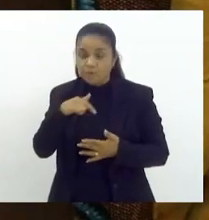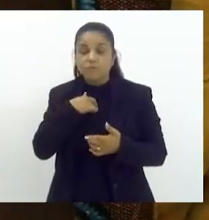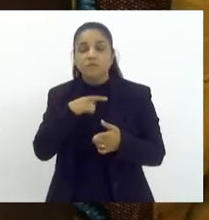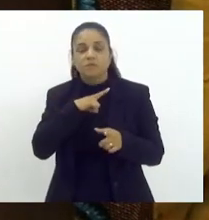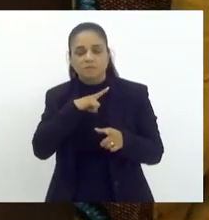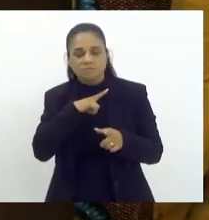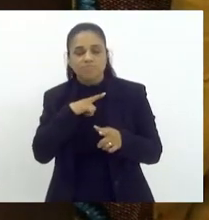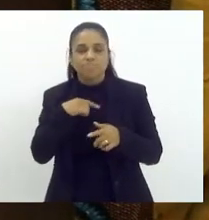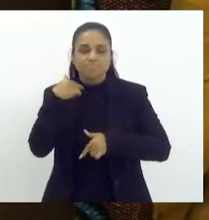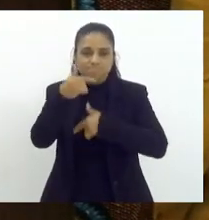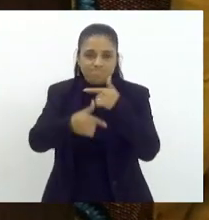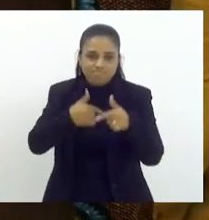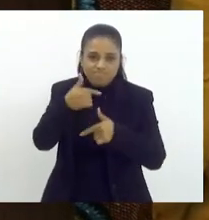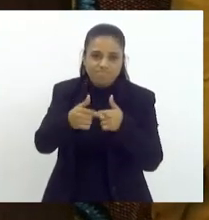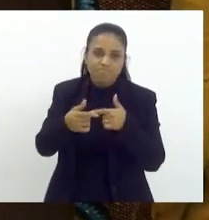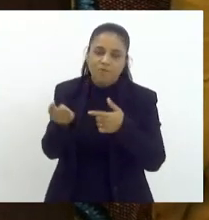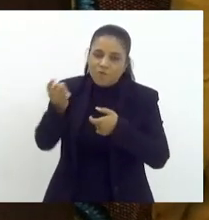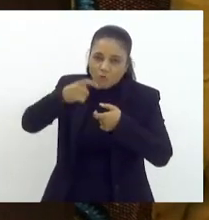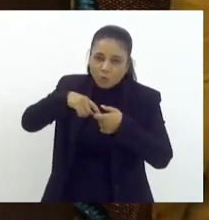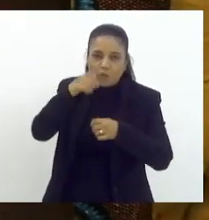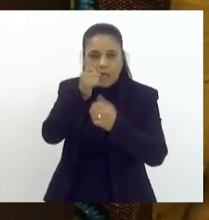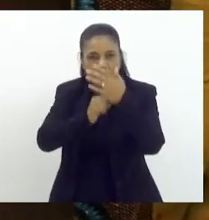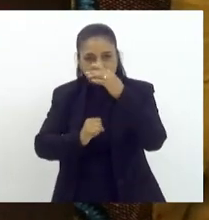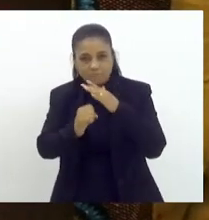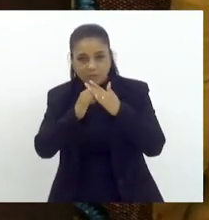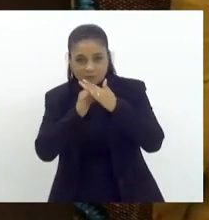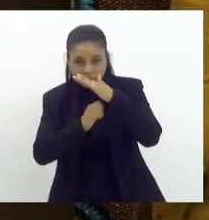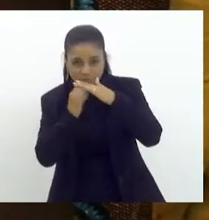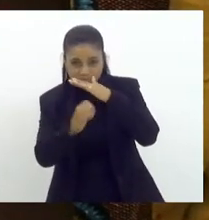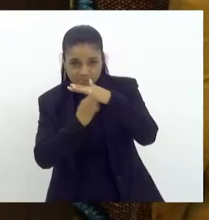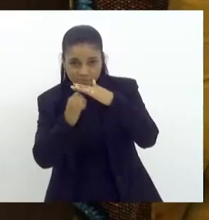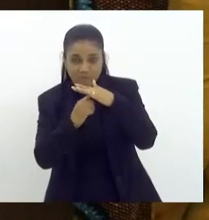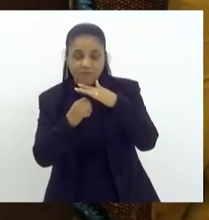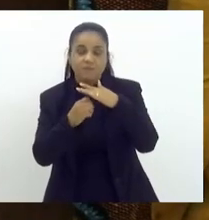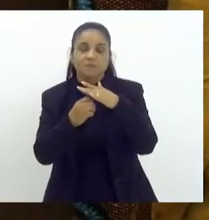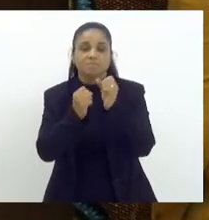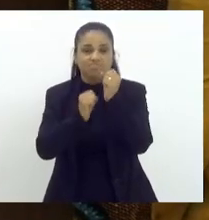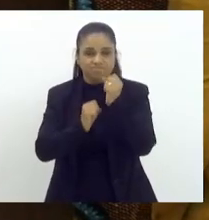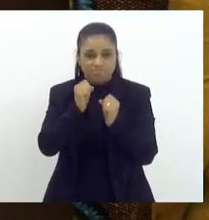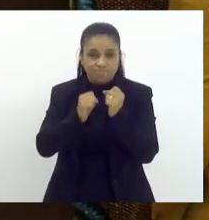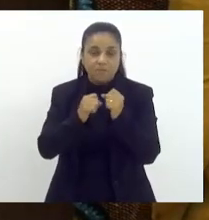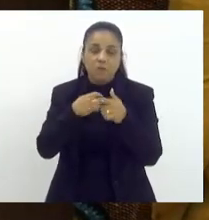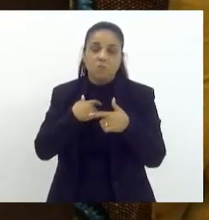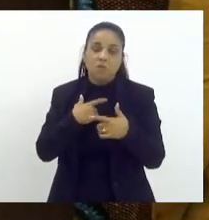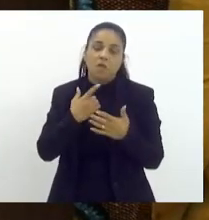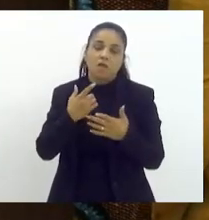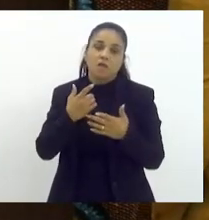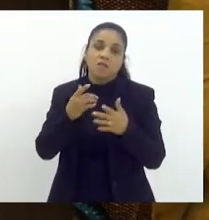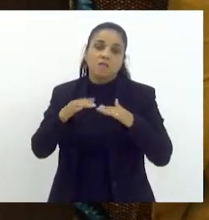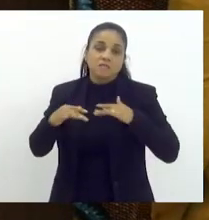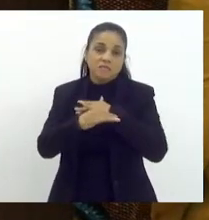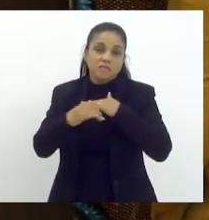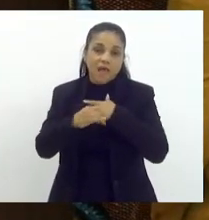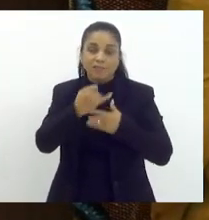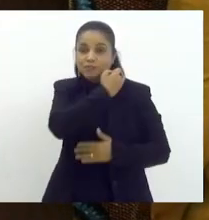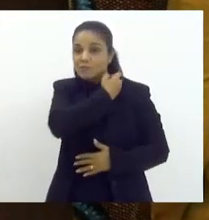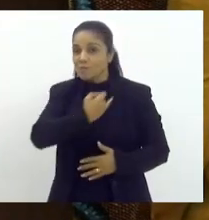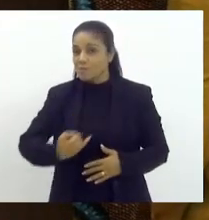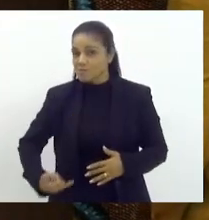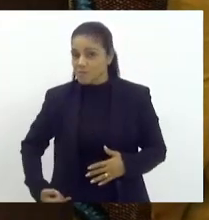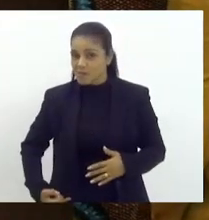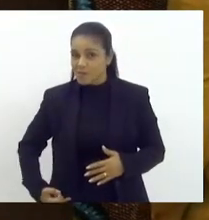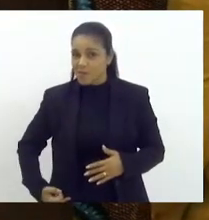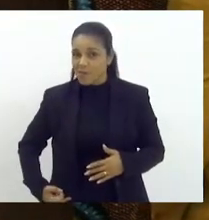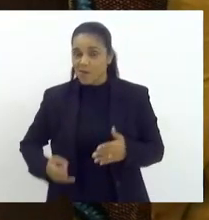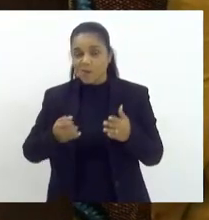isso mas ao mesmo tempo uma cidade que carrega alcunha de cidade Imperial um termo dado durante a própria ditadura militar